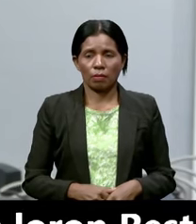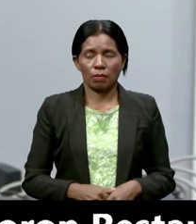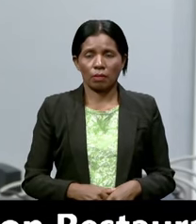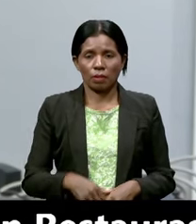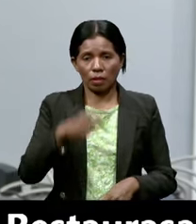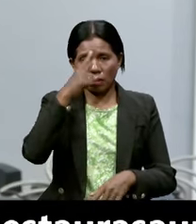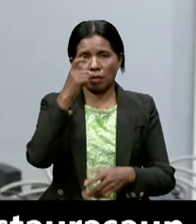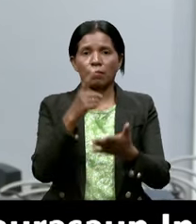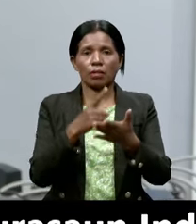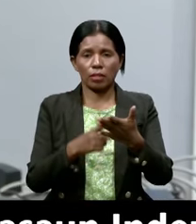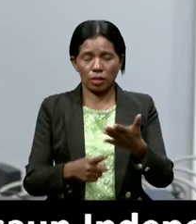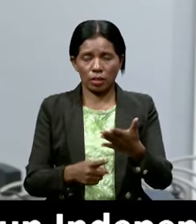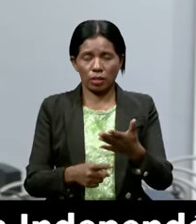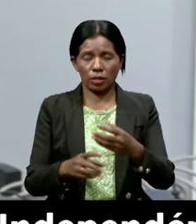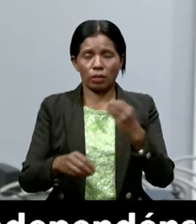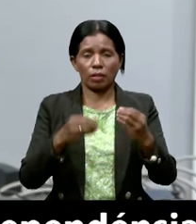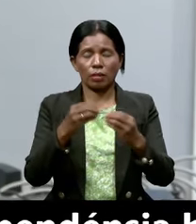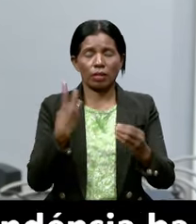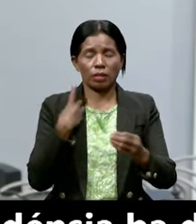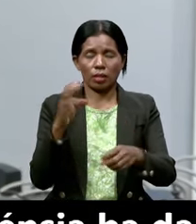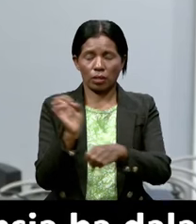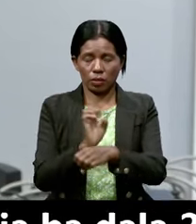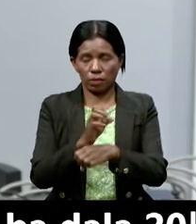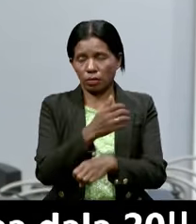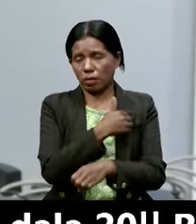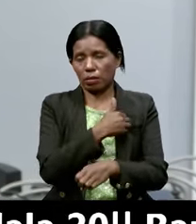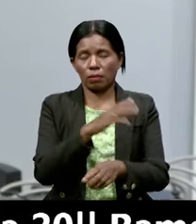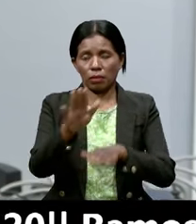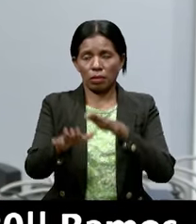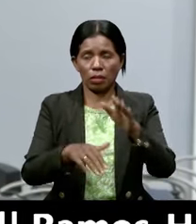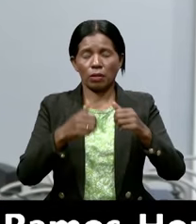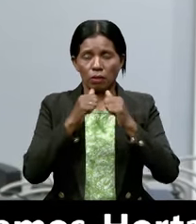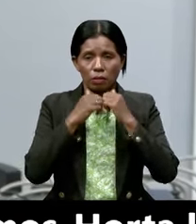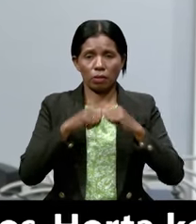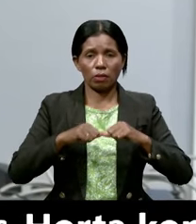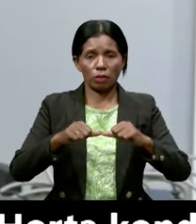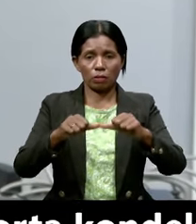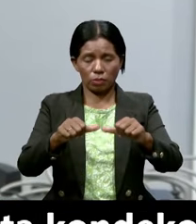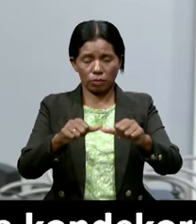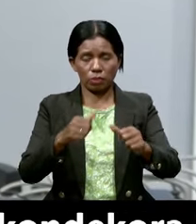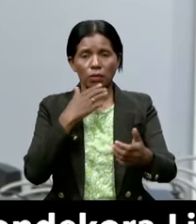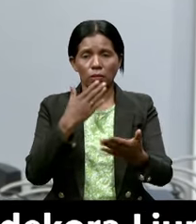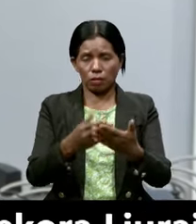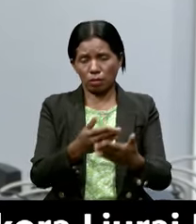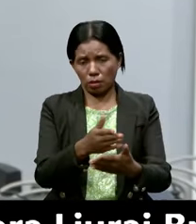tamba se irá maca y tiene economía nene si da Claudia y me ha no ni me gustó a